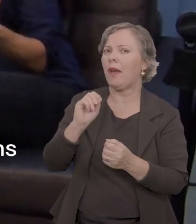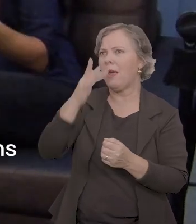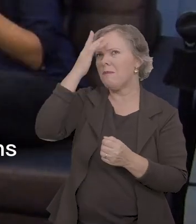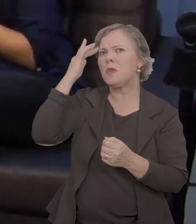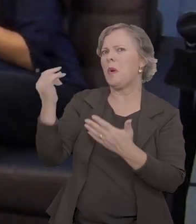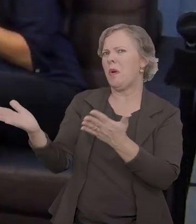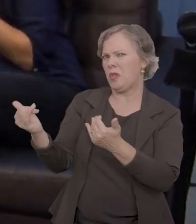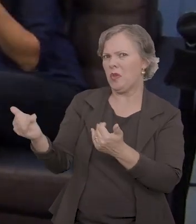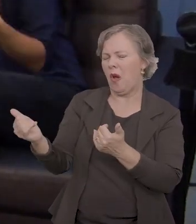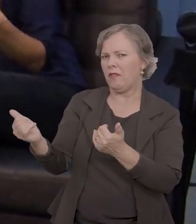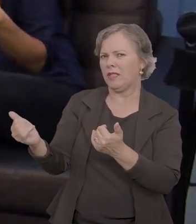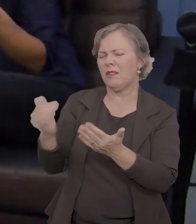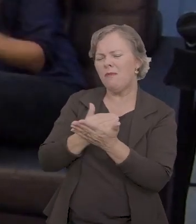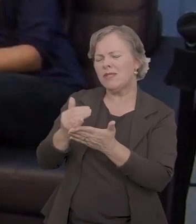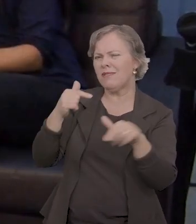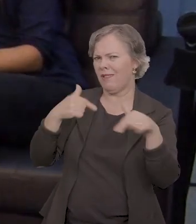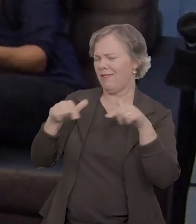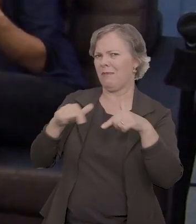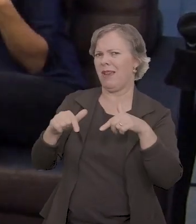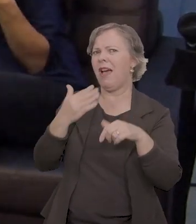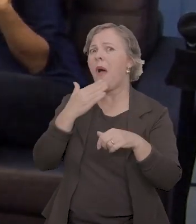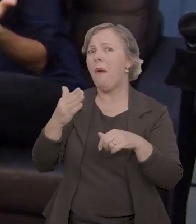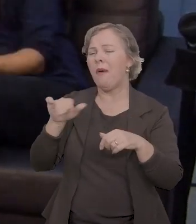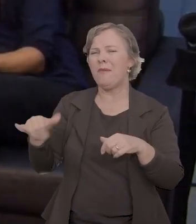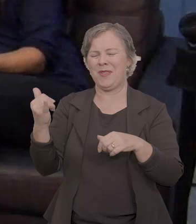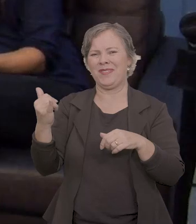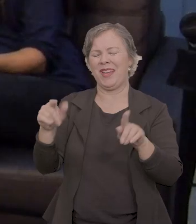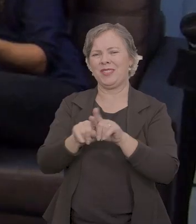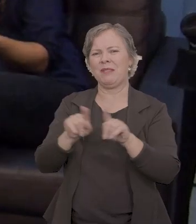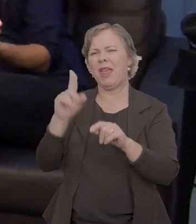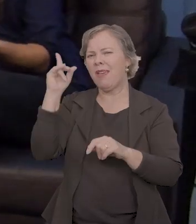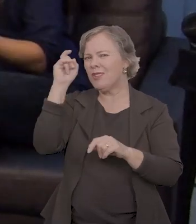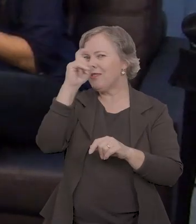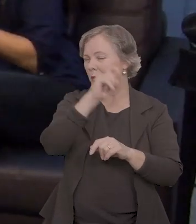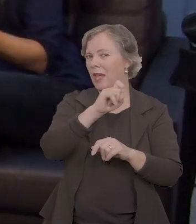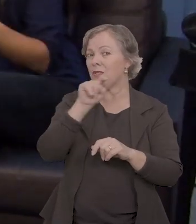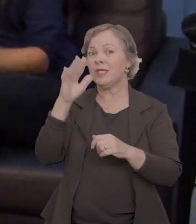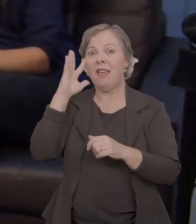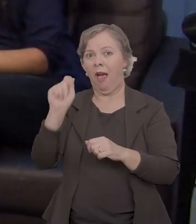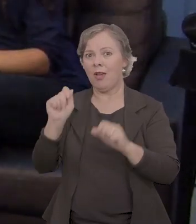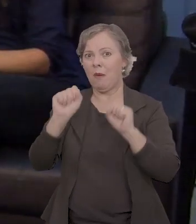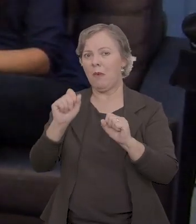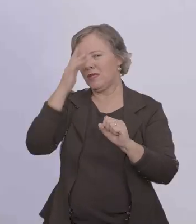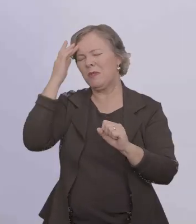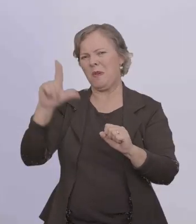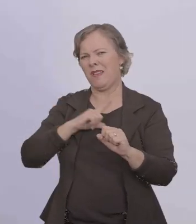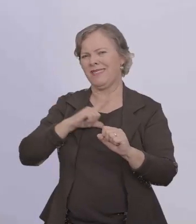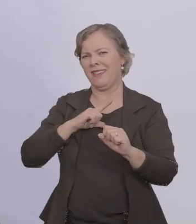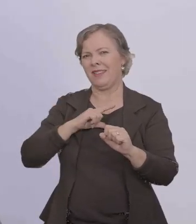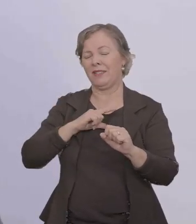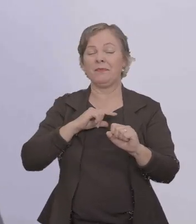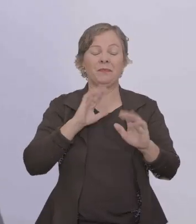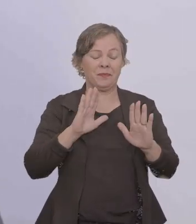pessoas mais jovens, né? O pessoal que está em início de carreira. Quais são as maiores oportunidades e dificuldades que você acha que essas pessoas podem enfrentar? Vamos